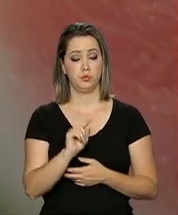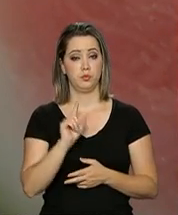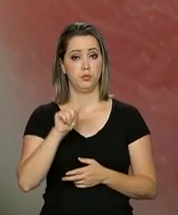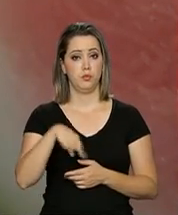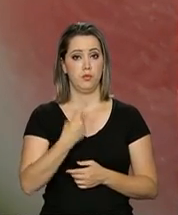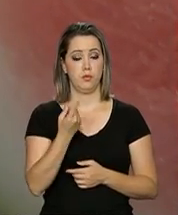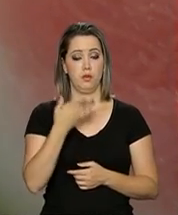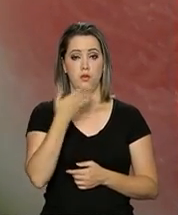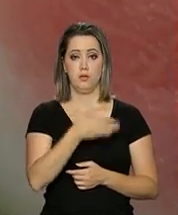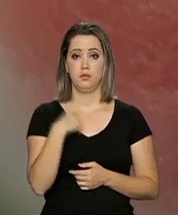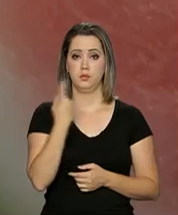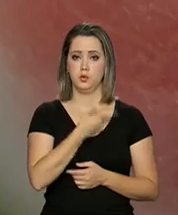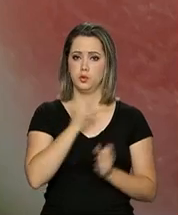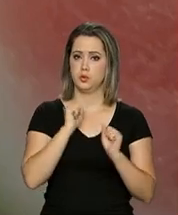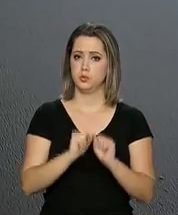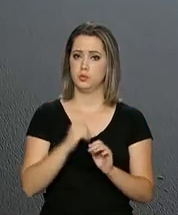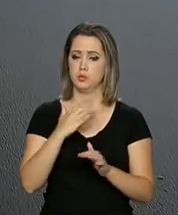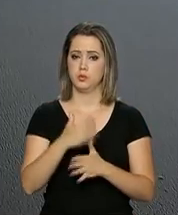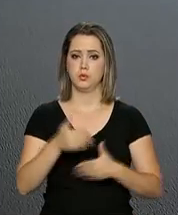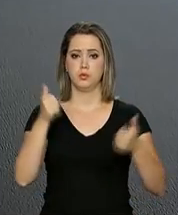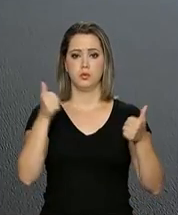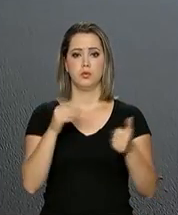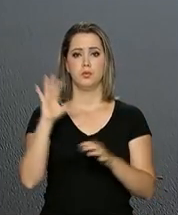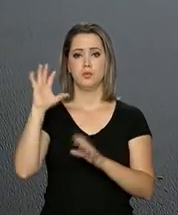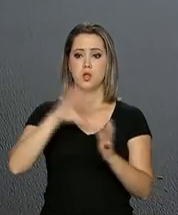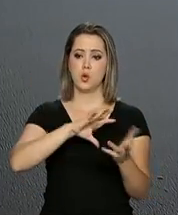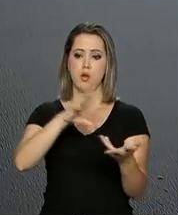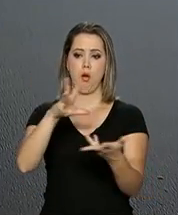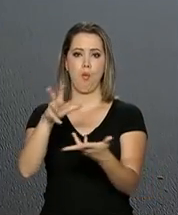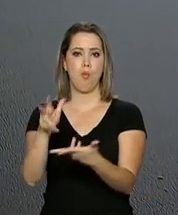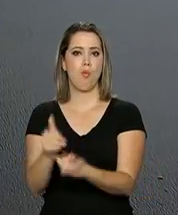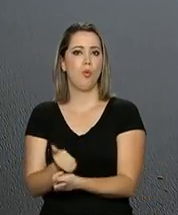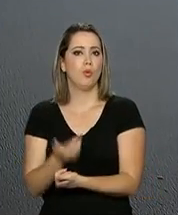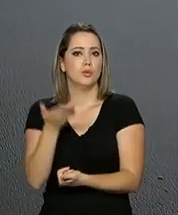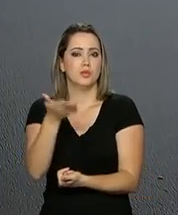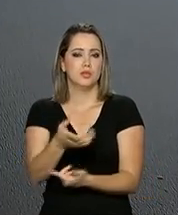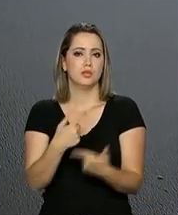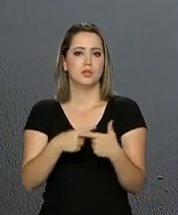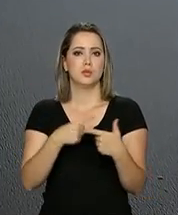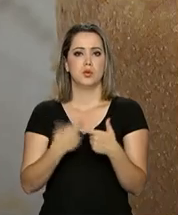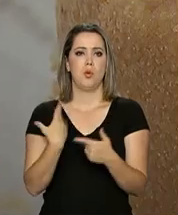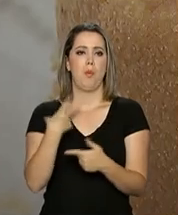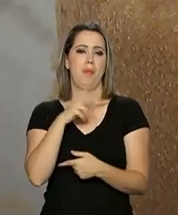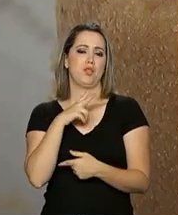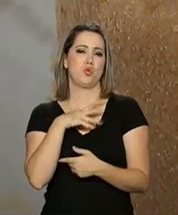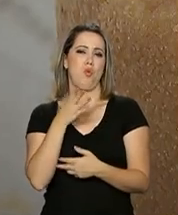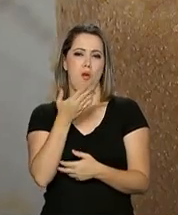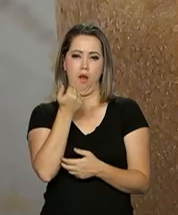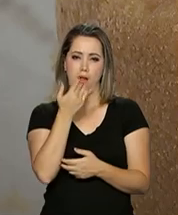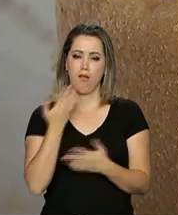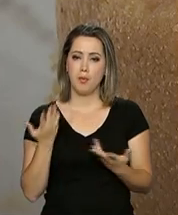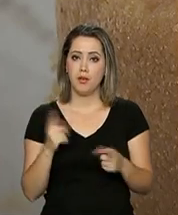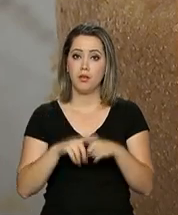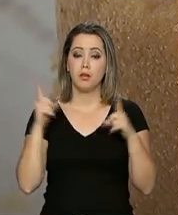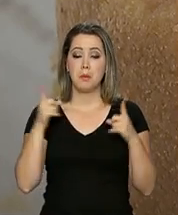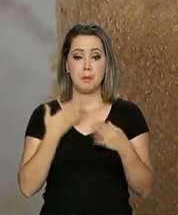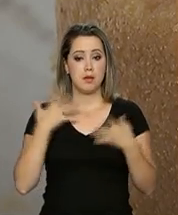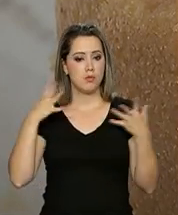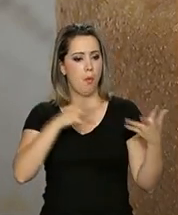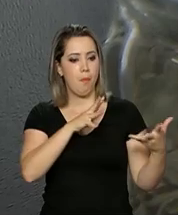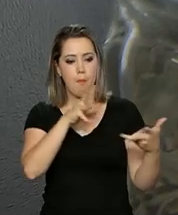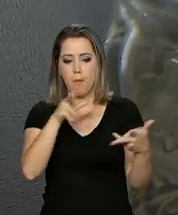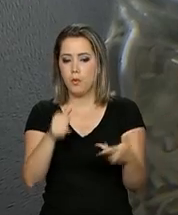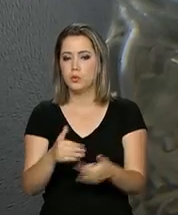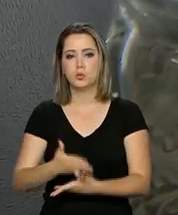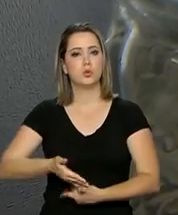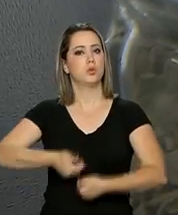depois para isso pra gente poder est melhorando o planeta como um todo né porque esse trabalho que a gente faz não é simplesmente pra gente ter alimento orgânico pra gente é um trabalho que vai muito mais